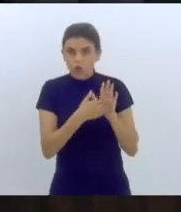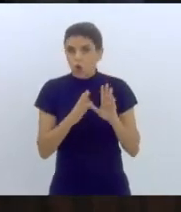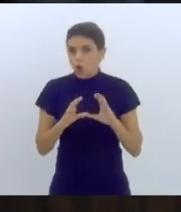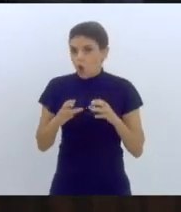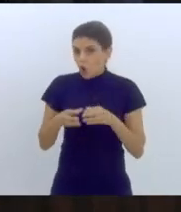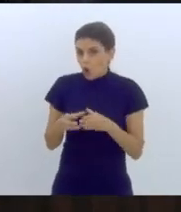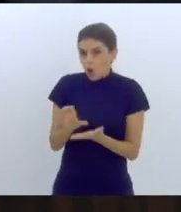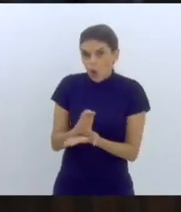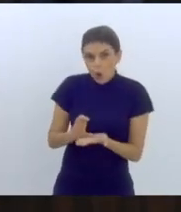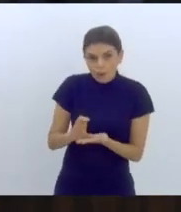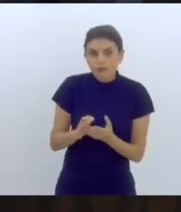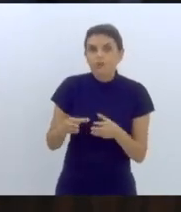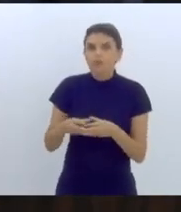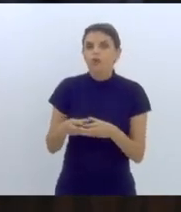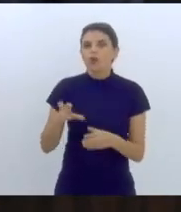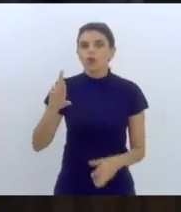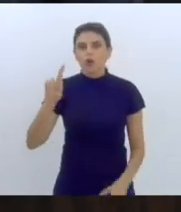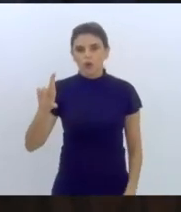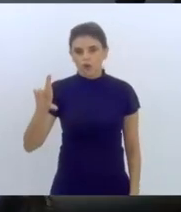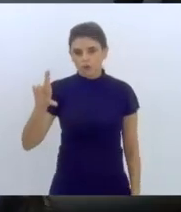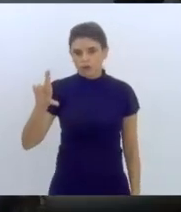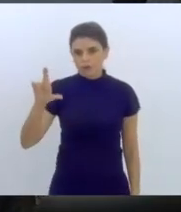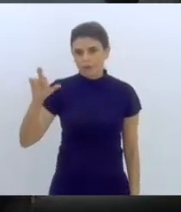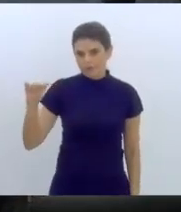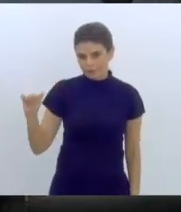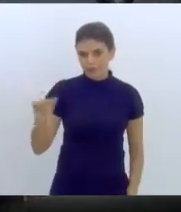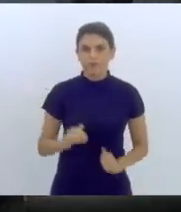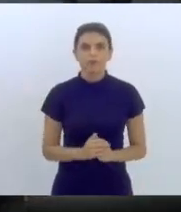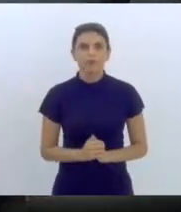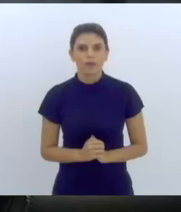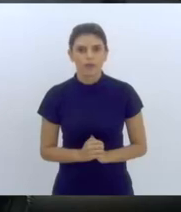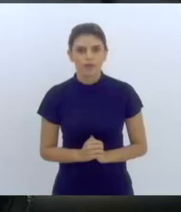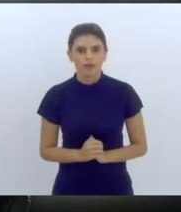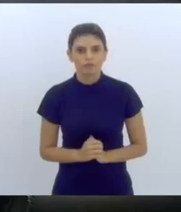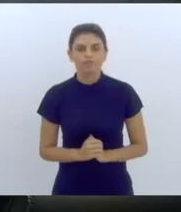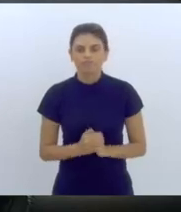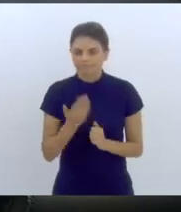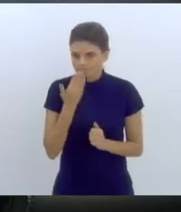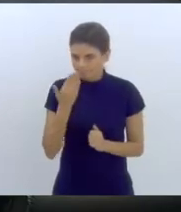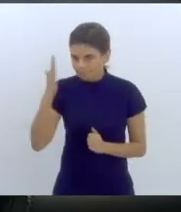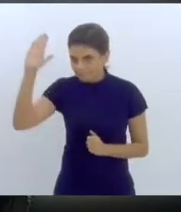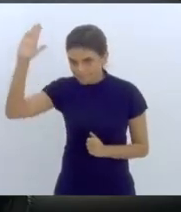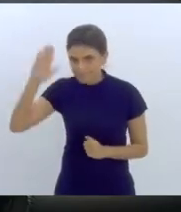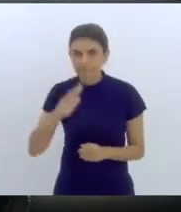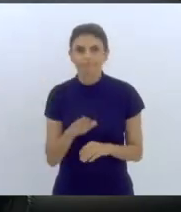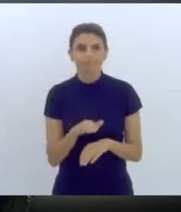Constituição e Justiça, deputado Rodrigo Amorim. Senhora Presidente, pela constitucionalidade.